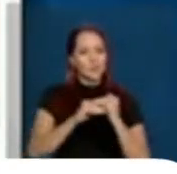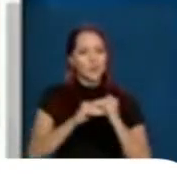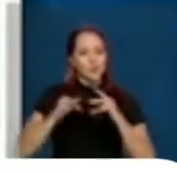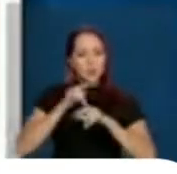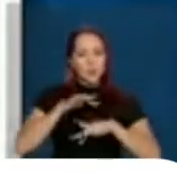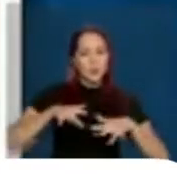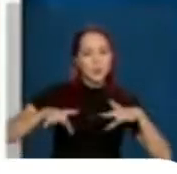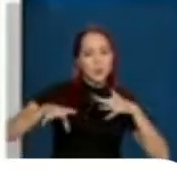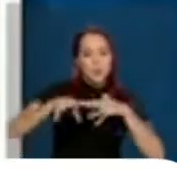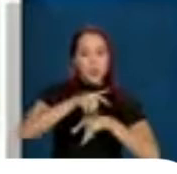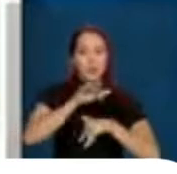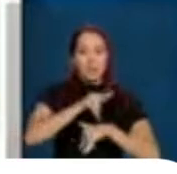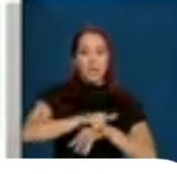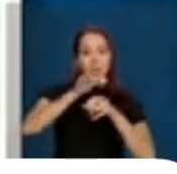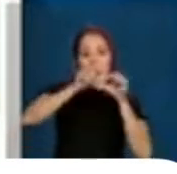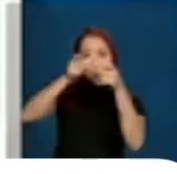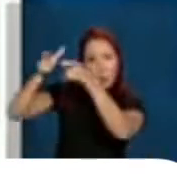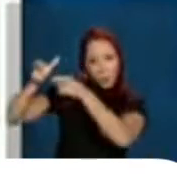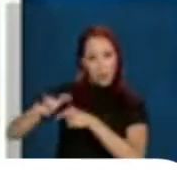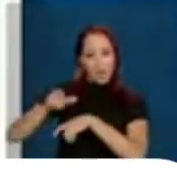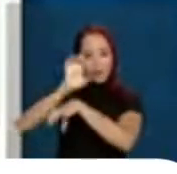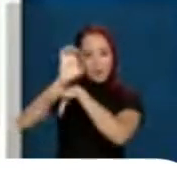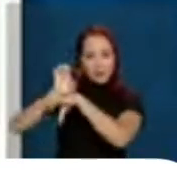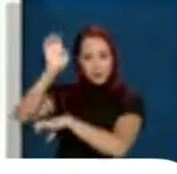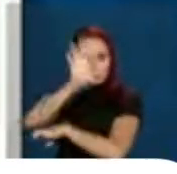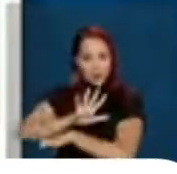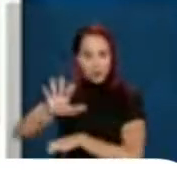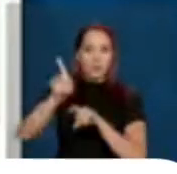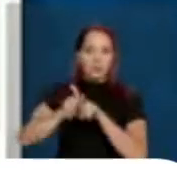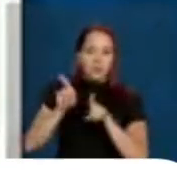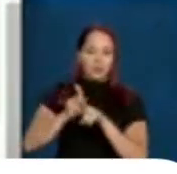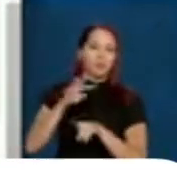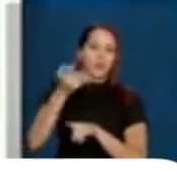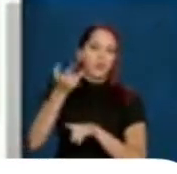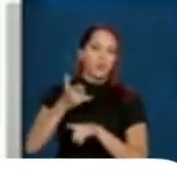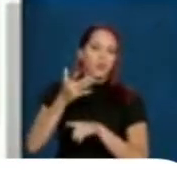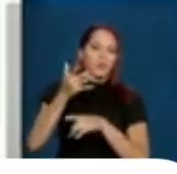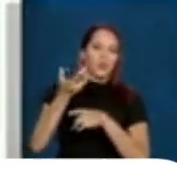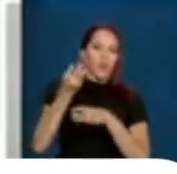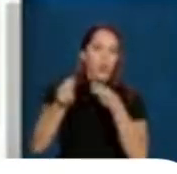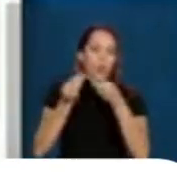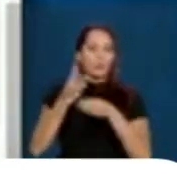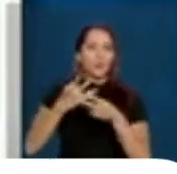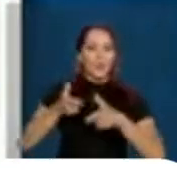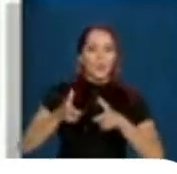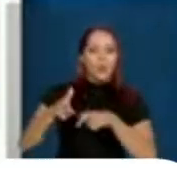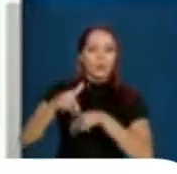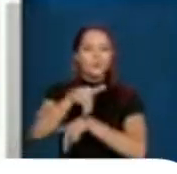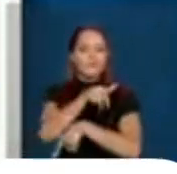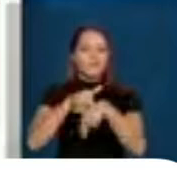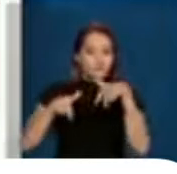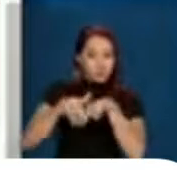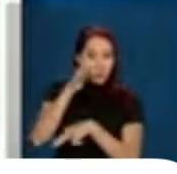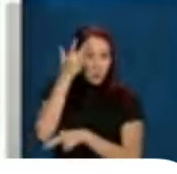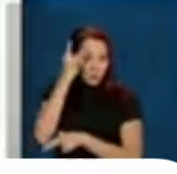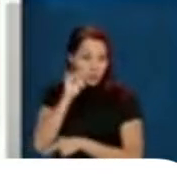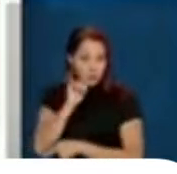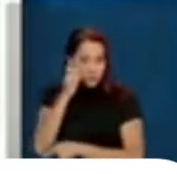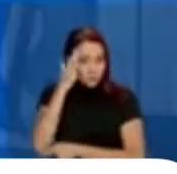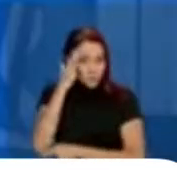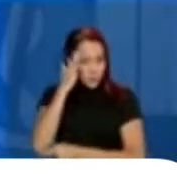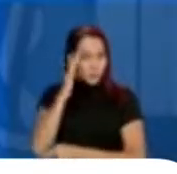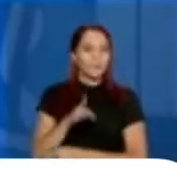por unidade federada, quanto também por região geográfica, quanto também por padrão de circulação. Não sei se vocês sabem, mas, por